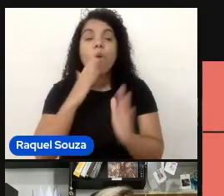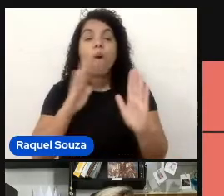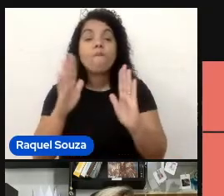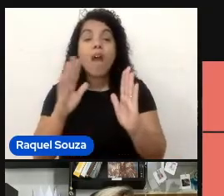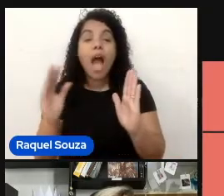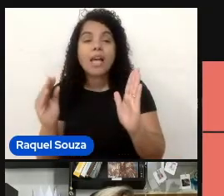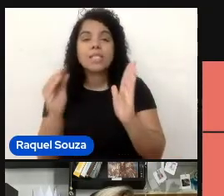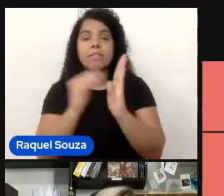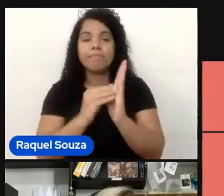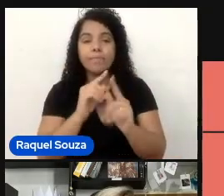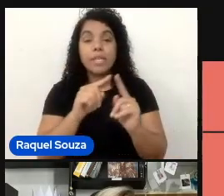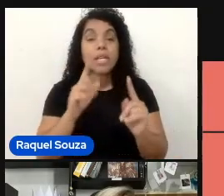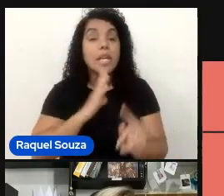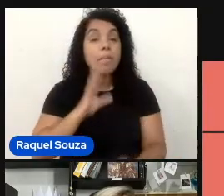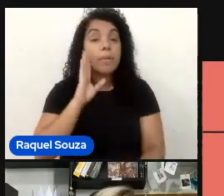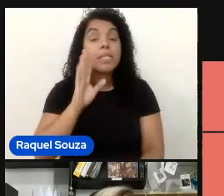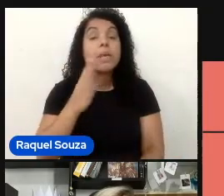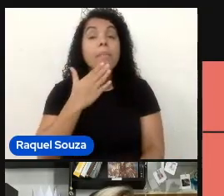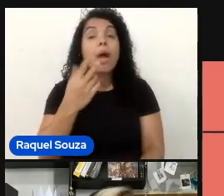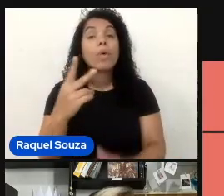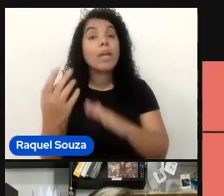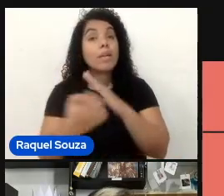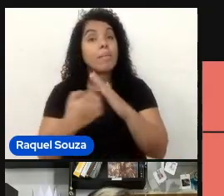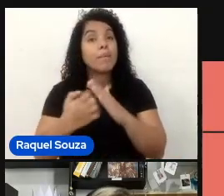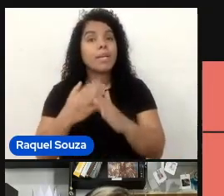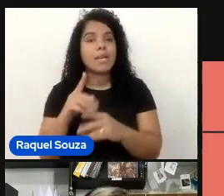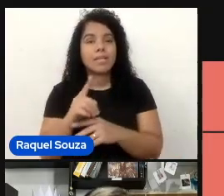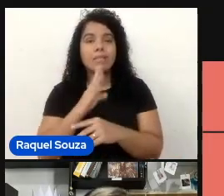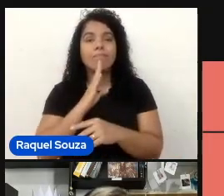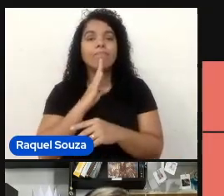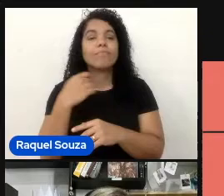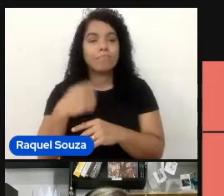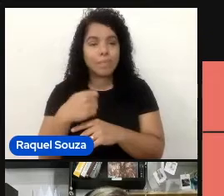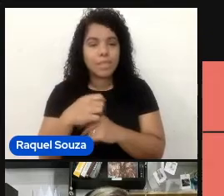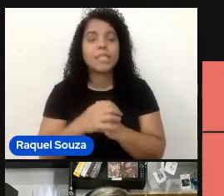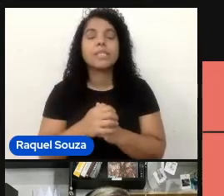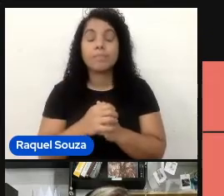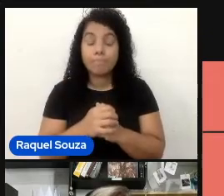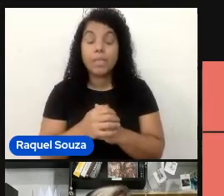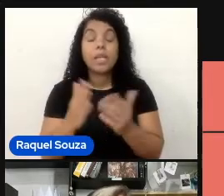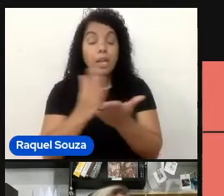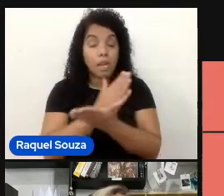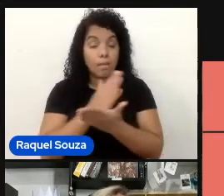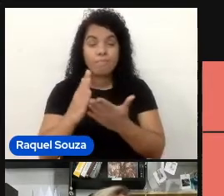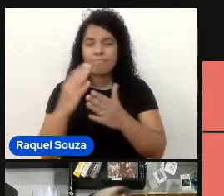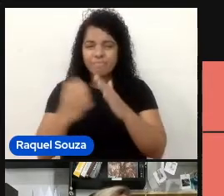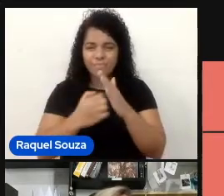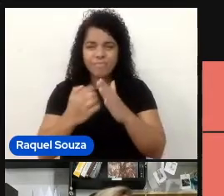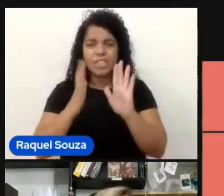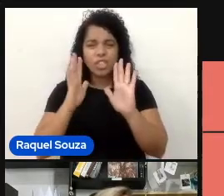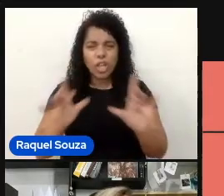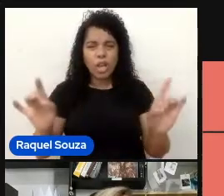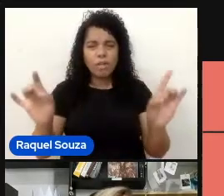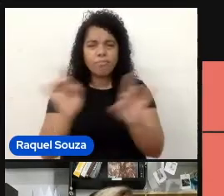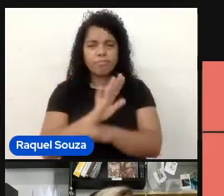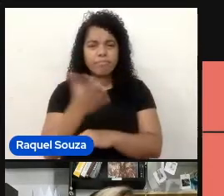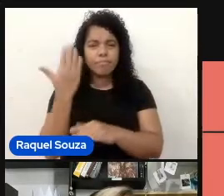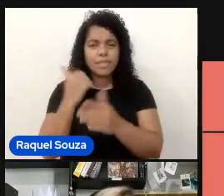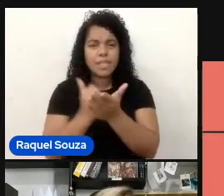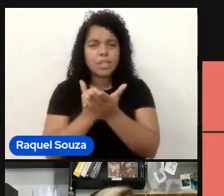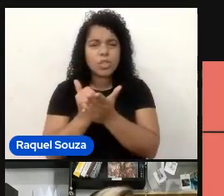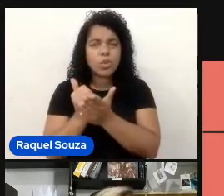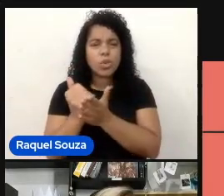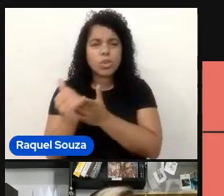principalmente conhecer o cenário da empresa que vocês estão atuando. Por quê? Tem empresas hoje que elas já nascem desde o começo